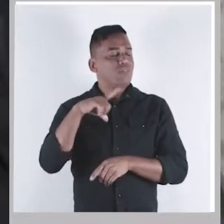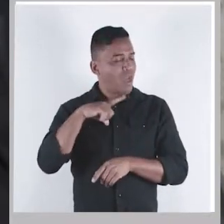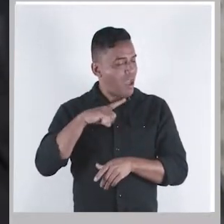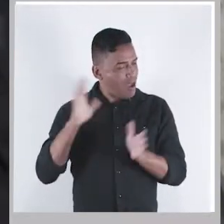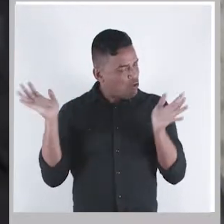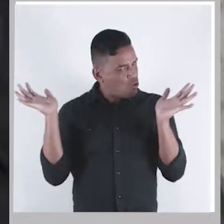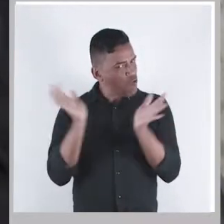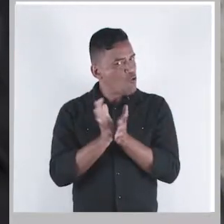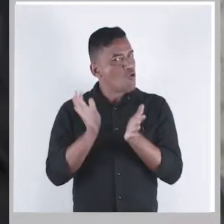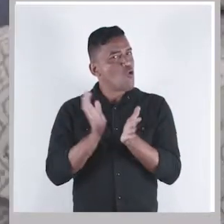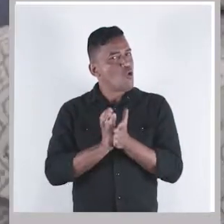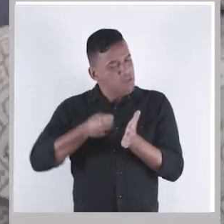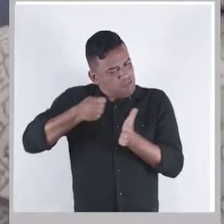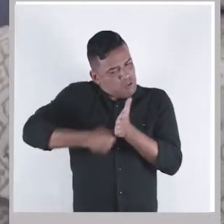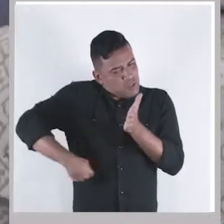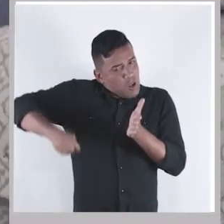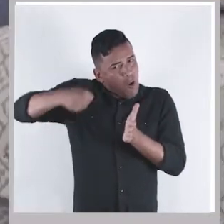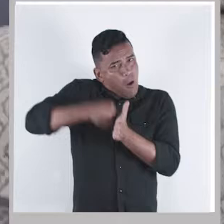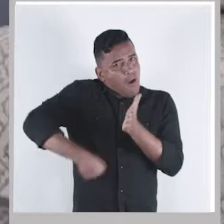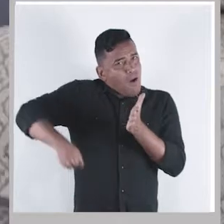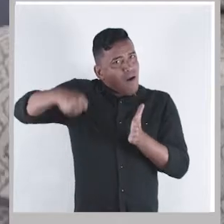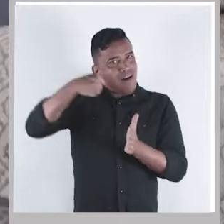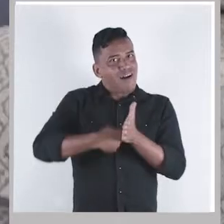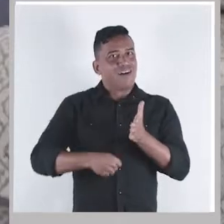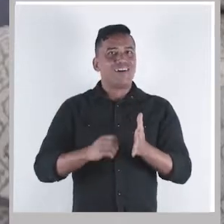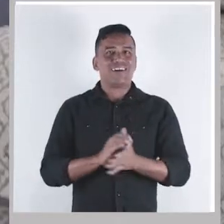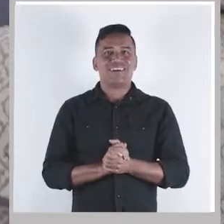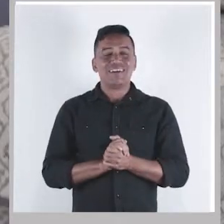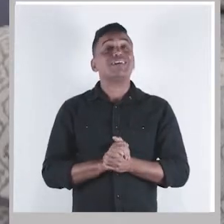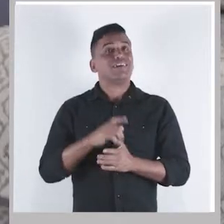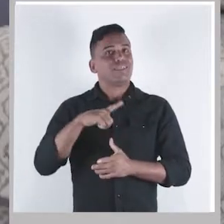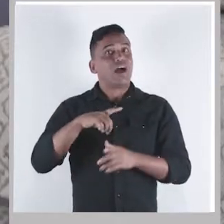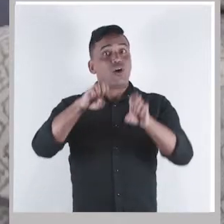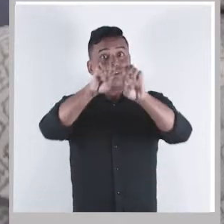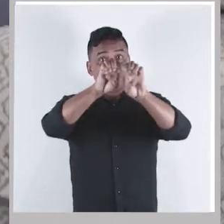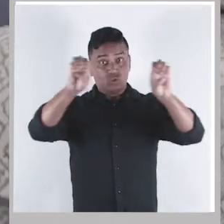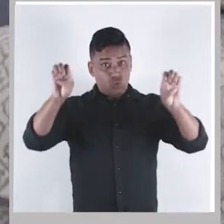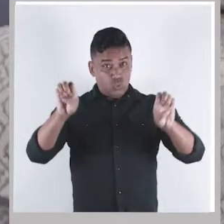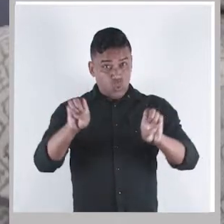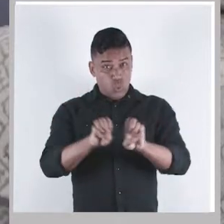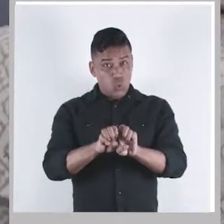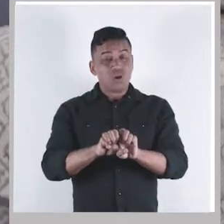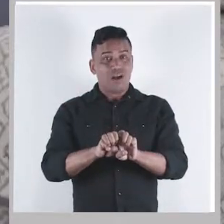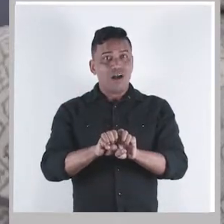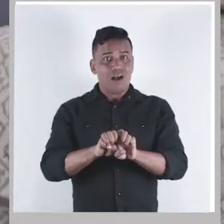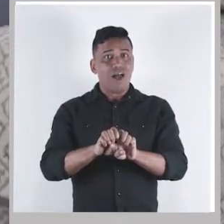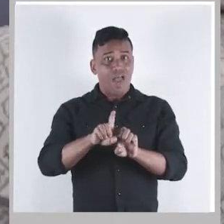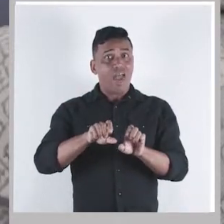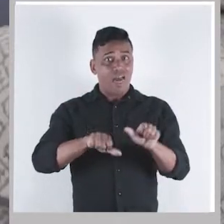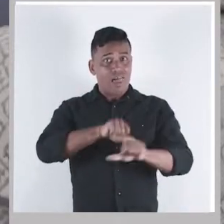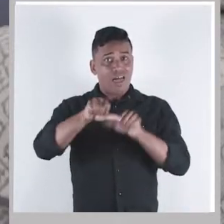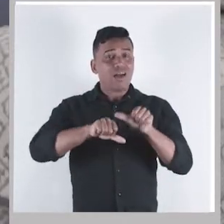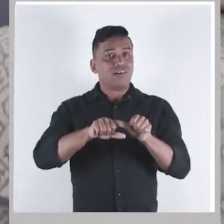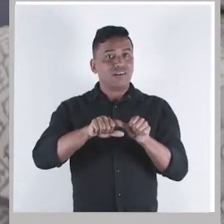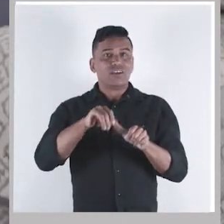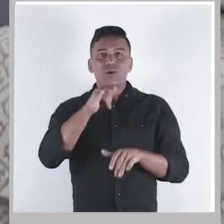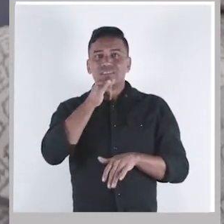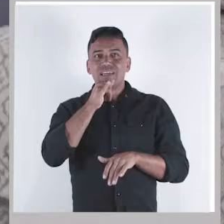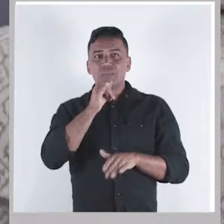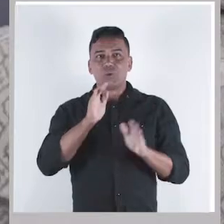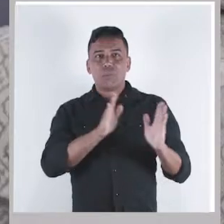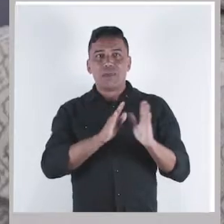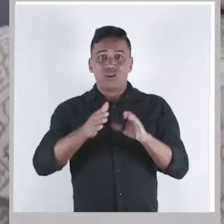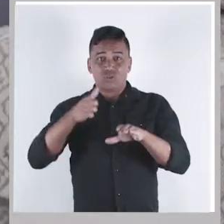que tem demanda e que o povo negro periférico consome literatura. Não é à toa que Djamila